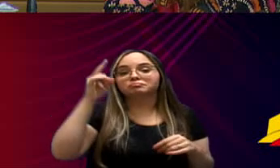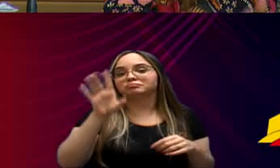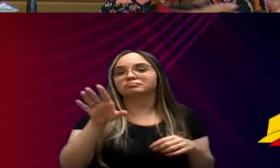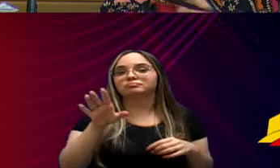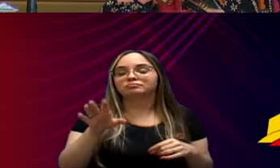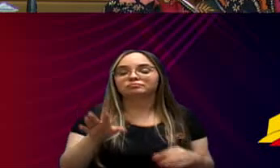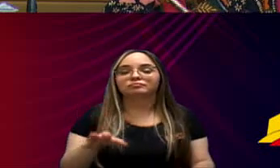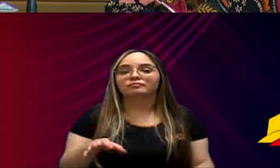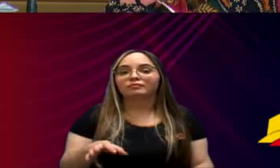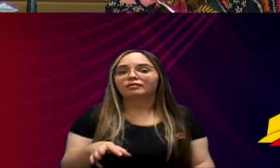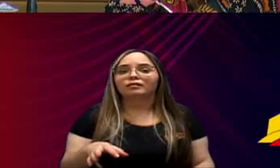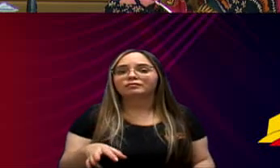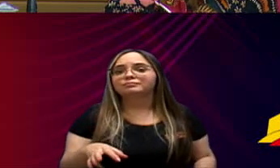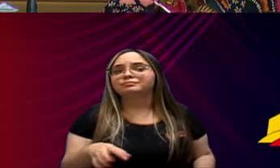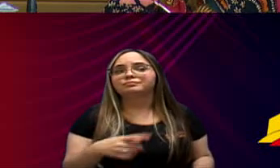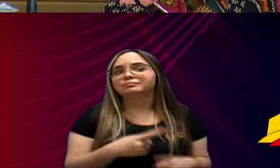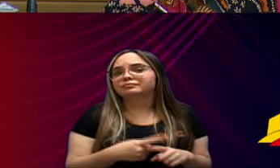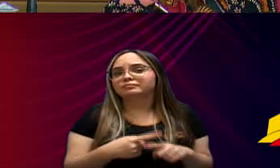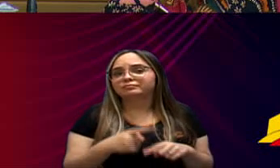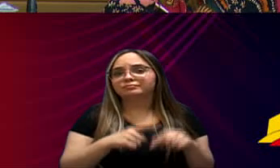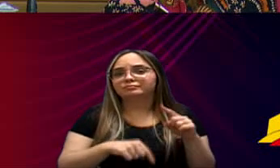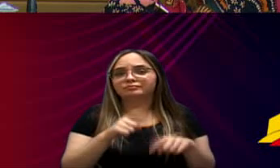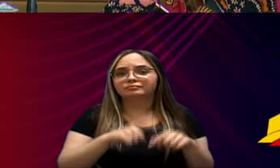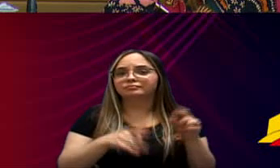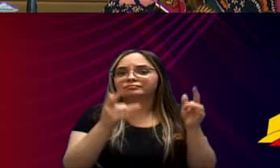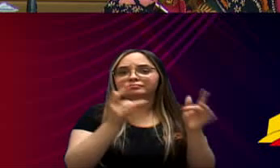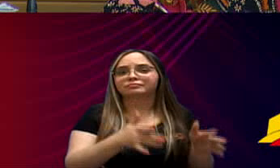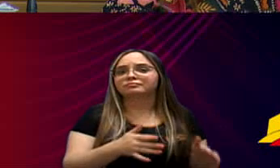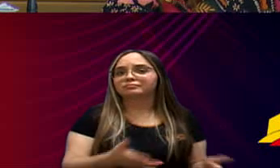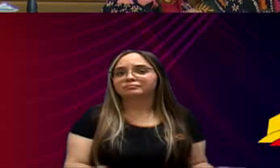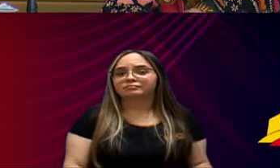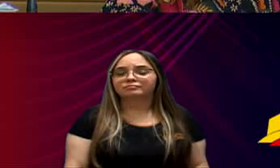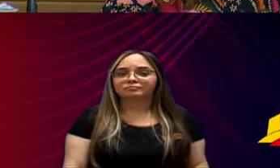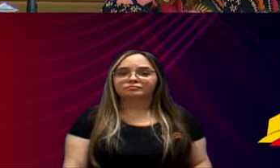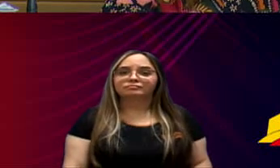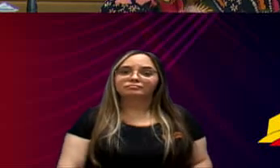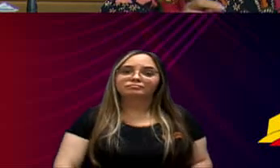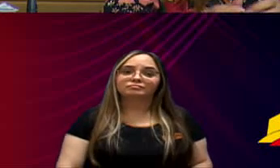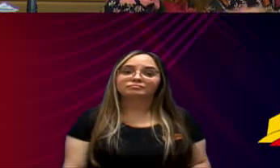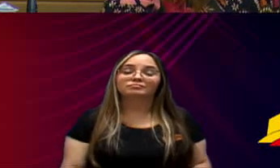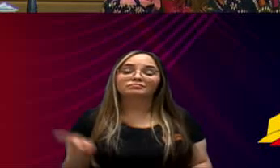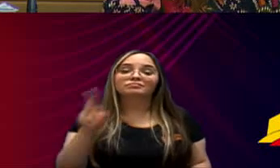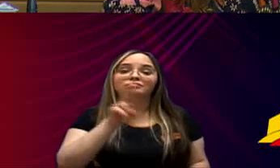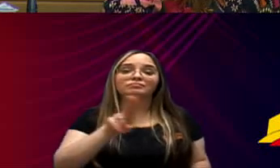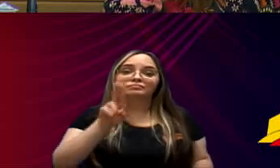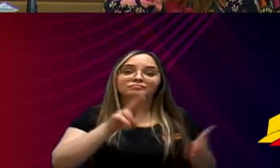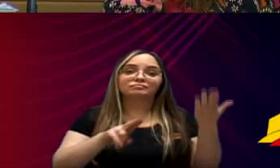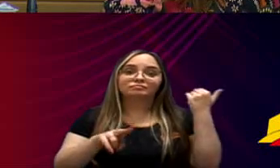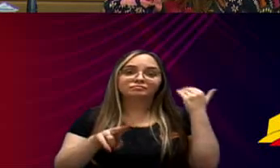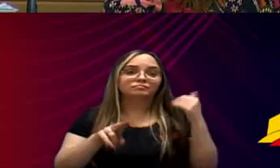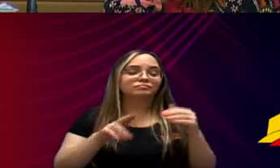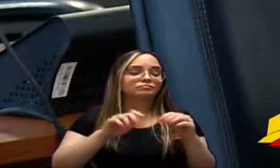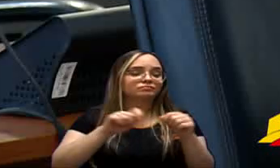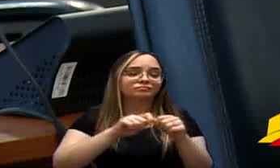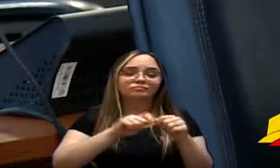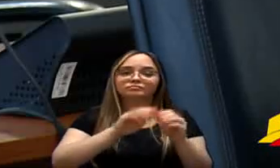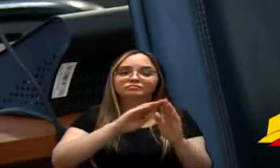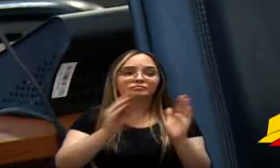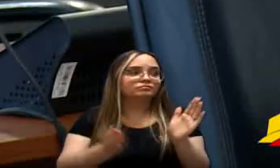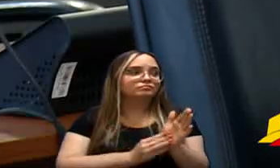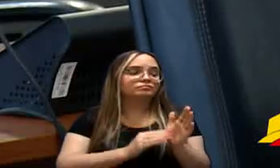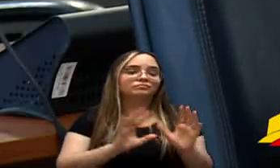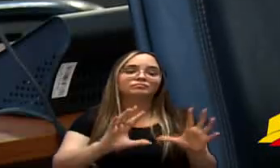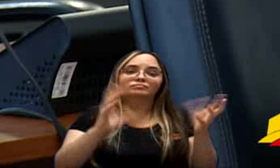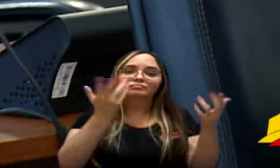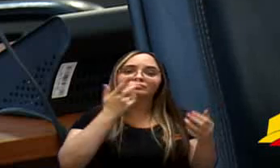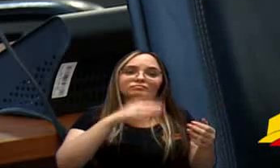lembrei. Porque é um equipamento que está sendo desperdiçado. Vereador, ele era utilizado para os bairros para tudo. tudo. É, festa